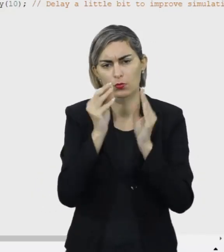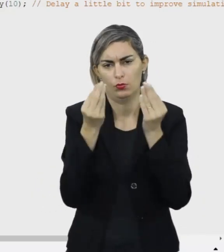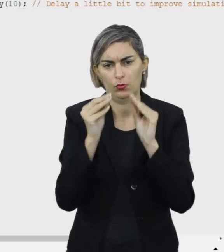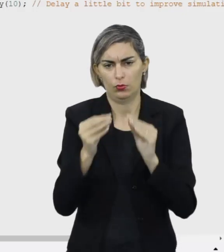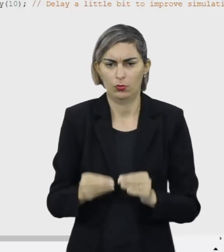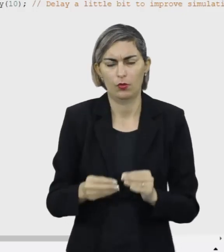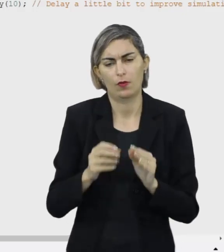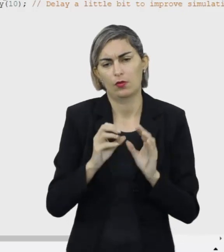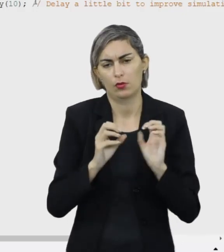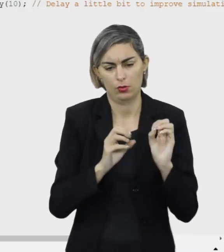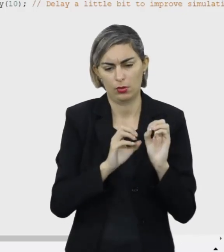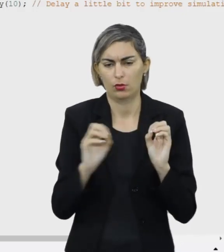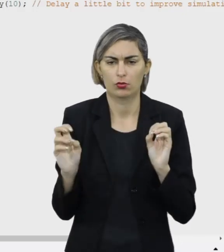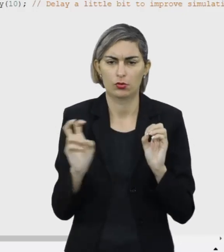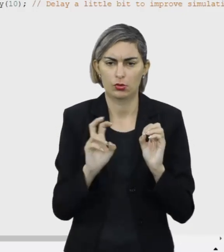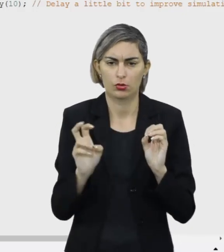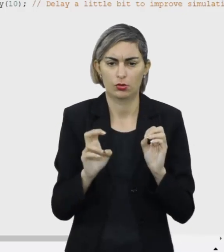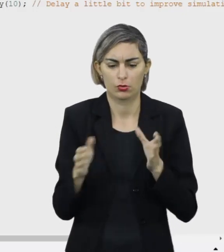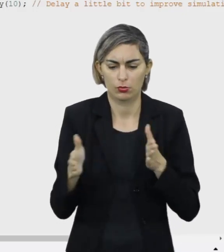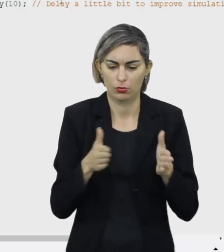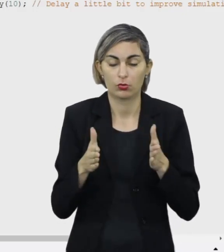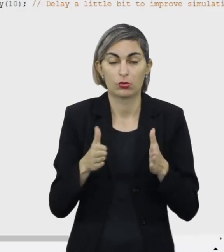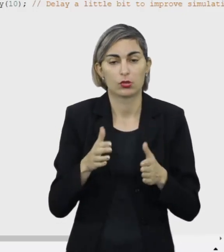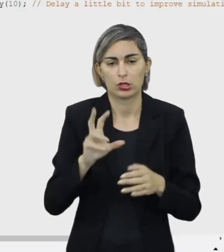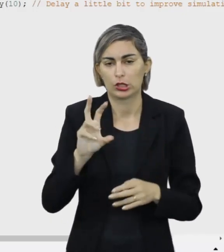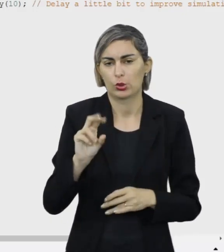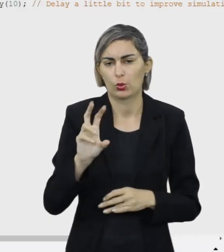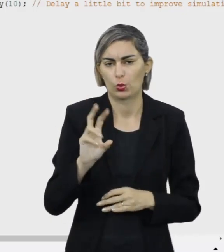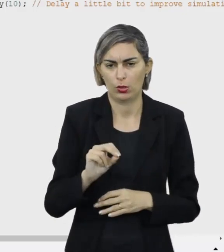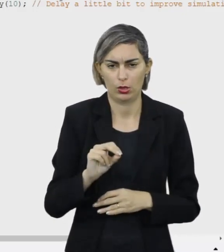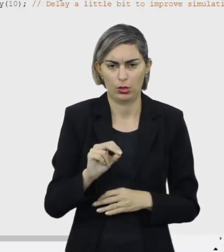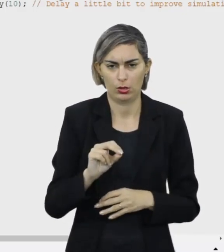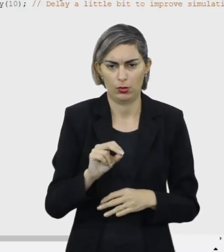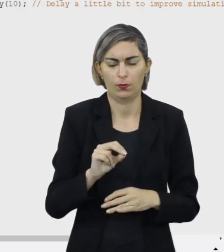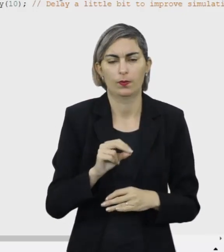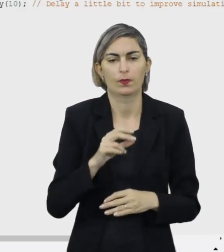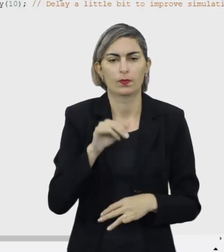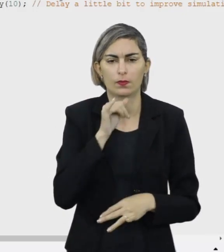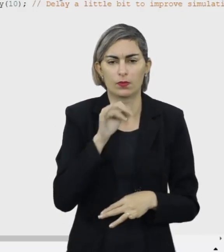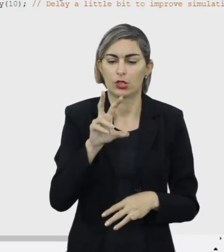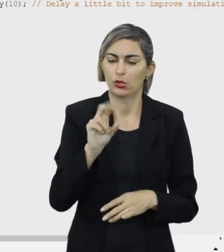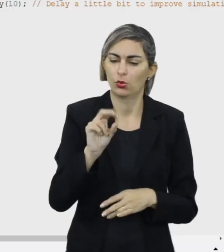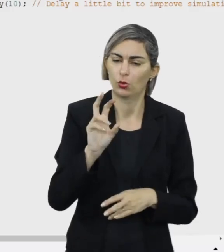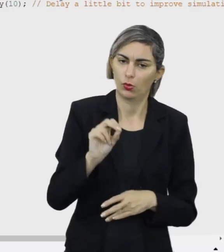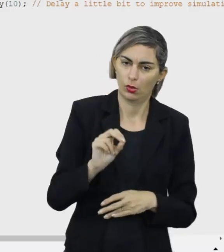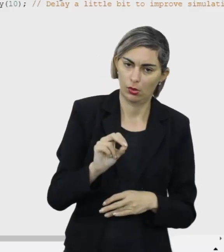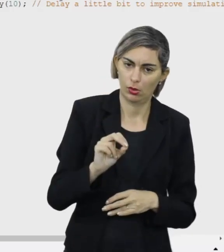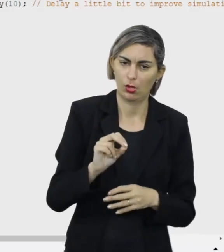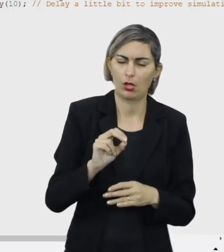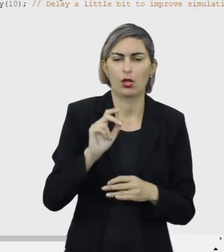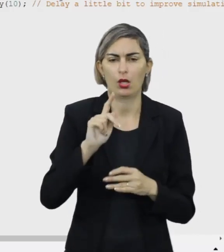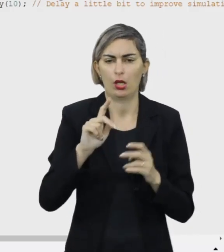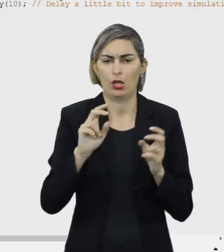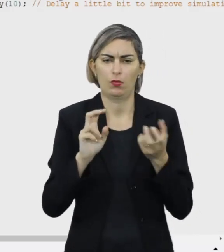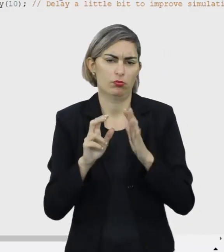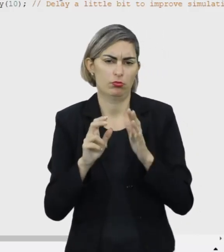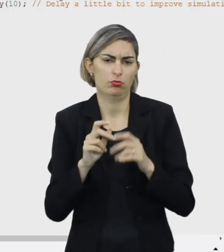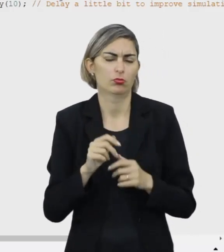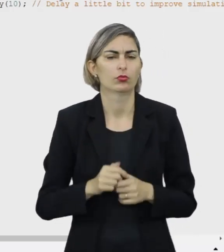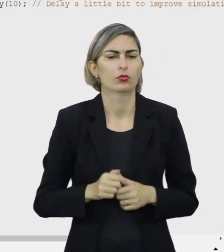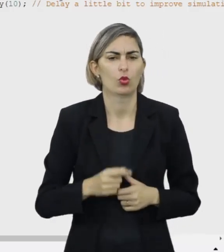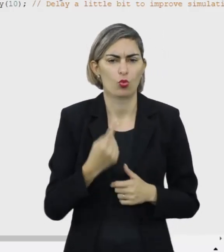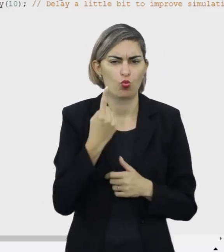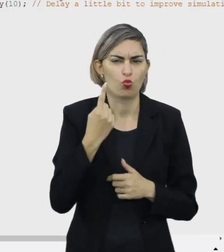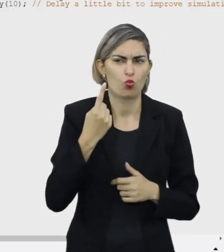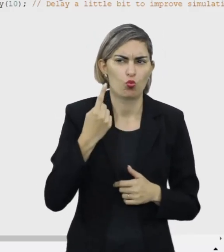essa faixa de 0 a 255, no pino 11, 50, tá? Então, 50 vai ser 1/5 mais ou menos.